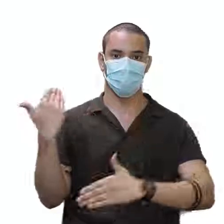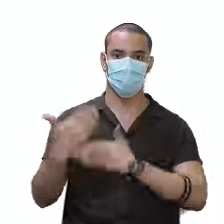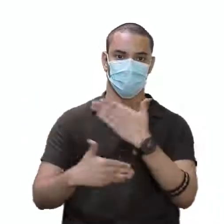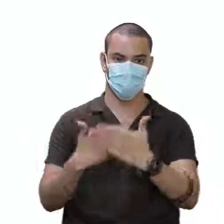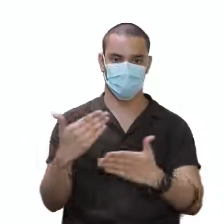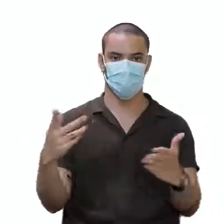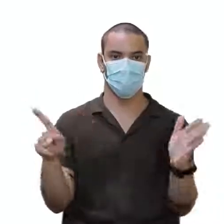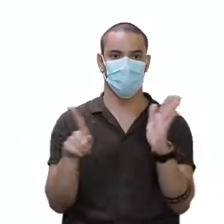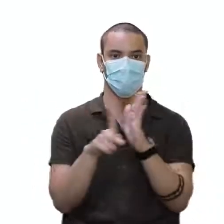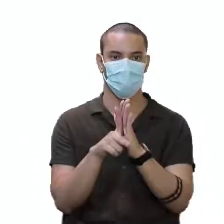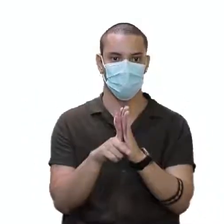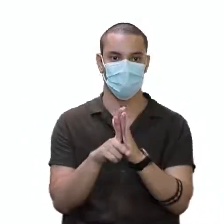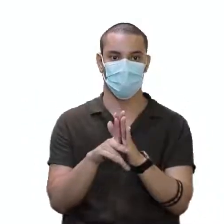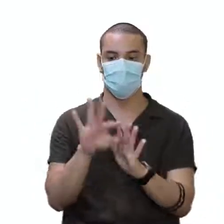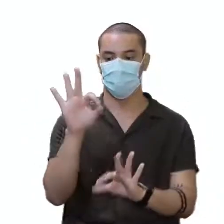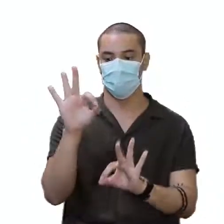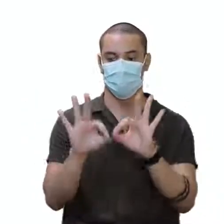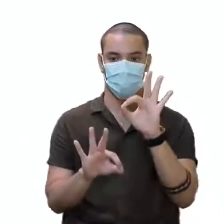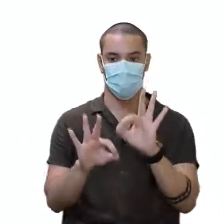ordenado,